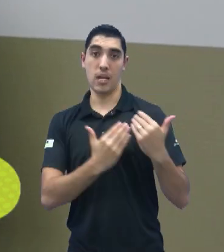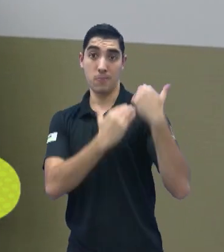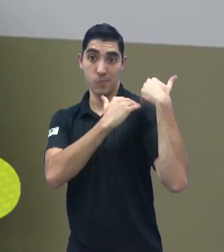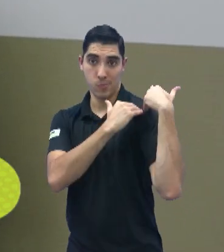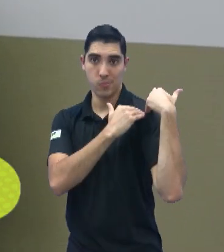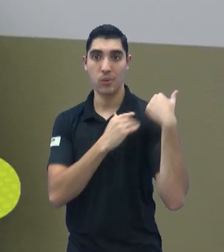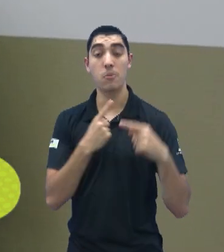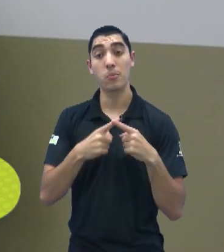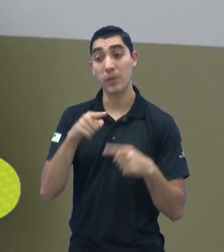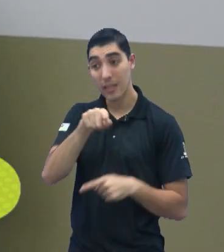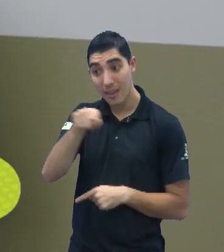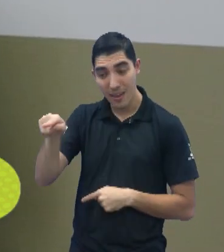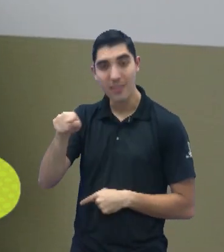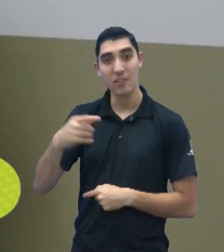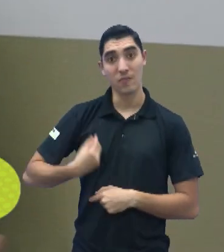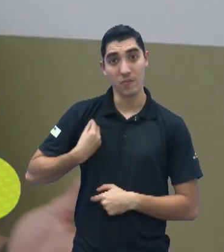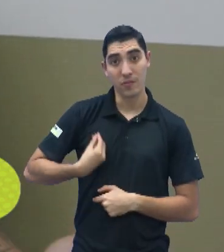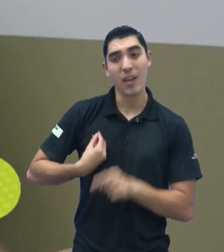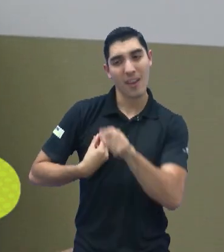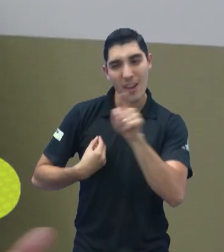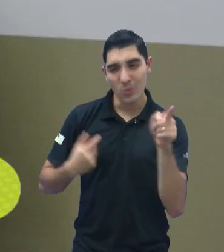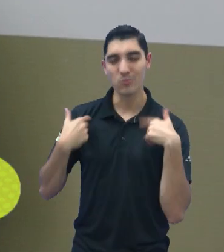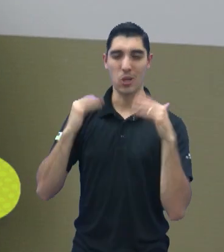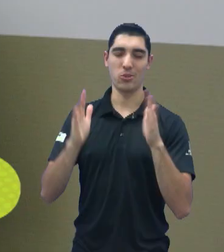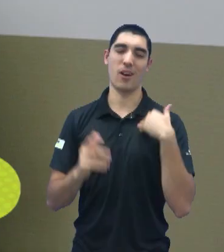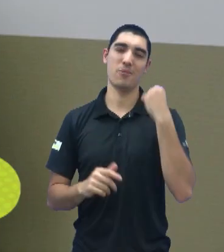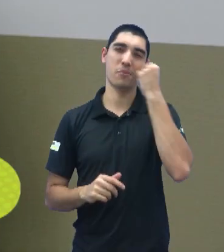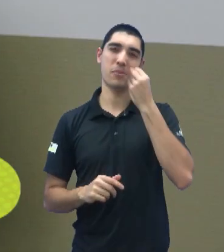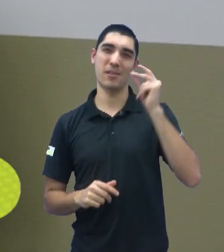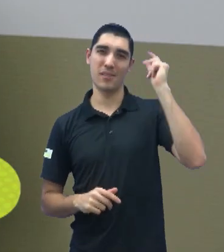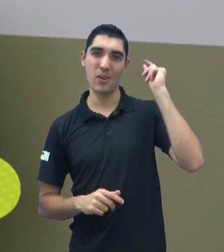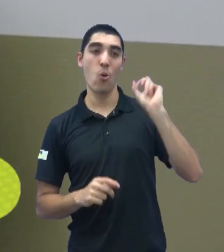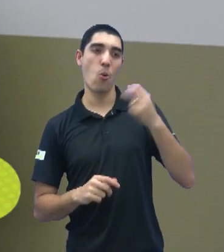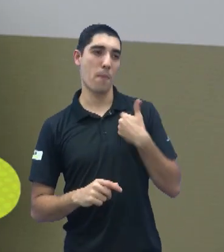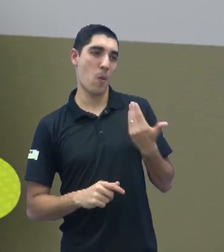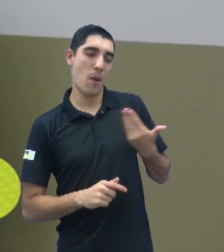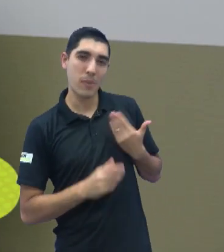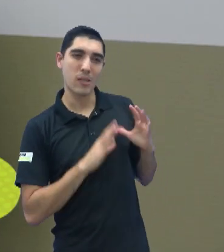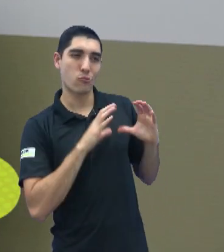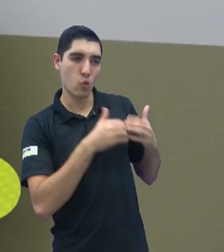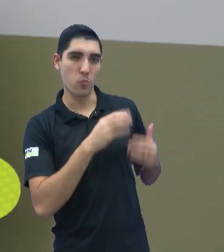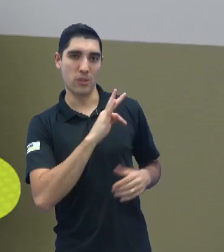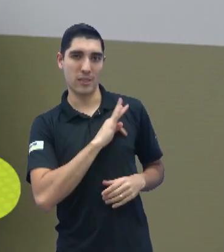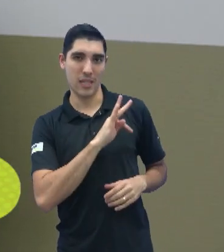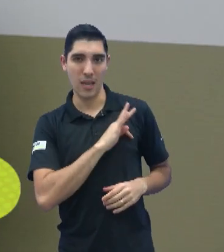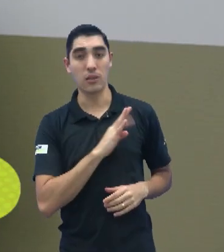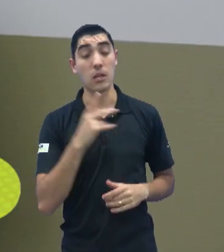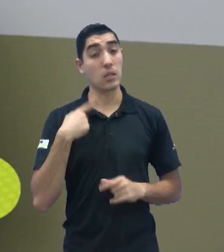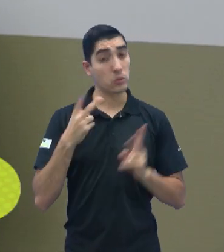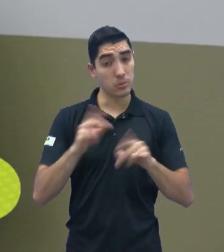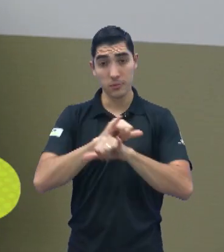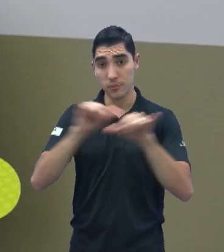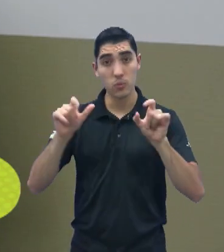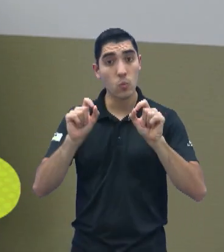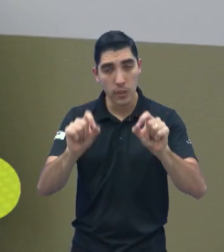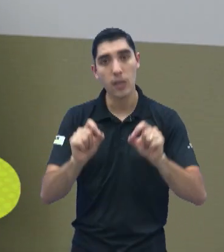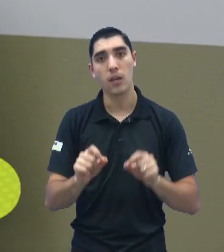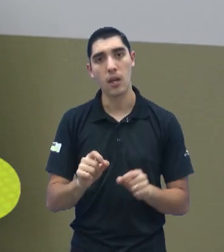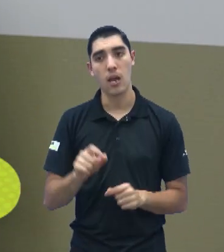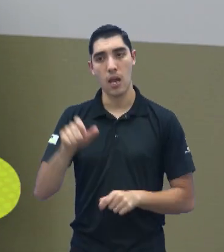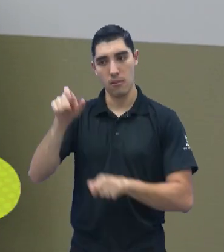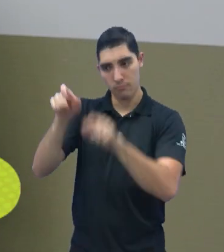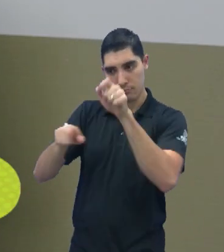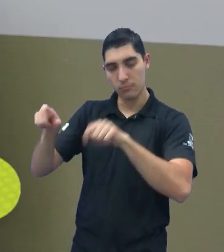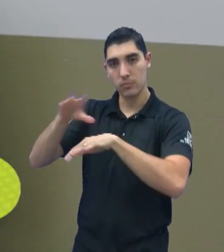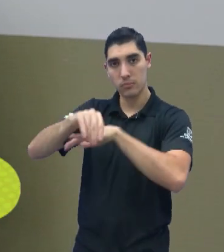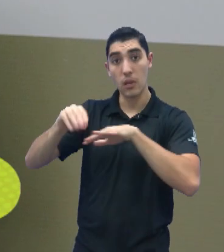vivenciando ali, ou eu já passei, ou algum companheiro meu passou. Eu sempre falo e repito muito para eles isso aí. Jogador, assim, eu tenho